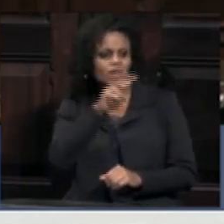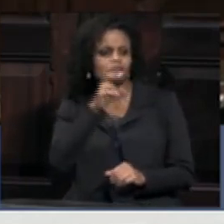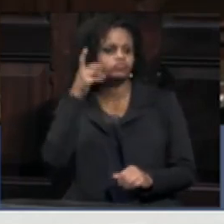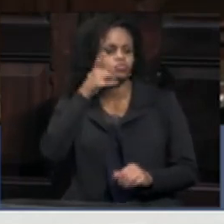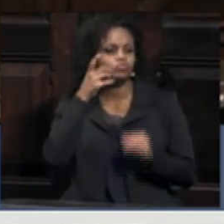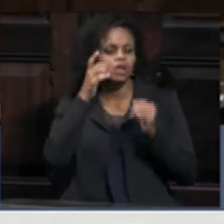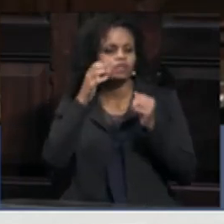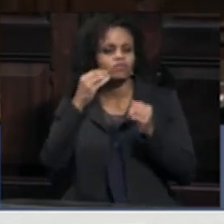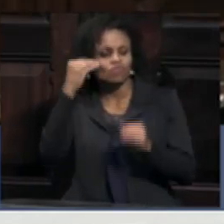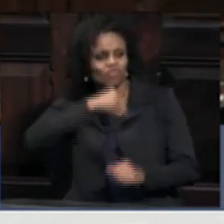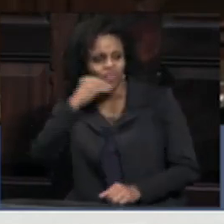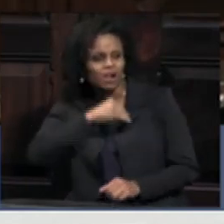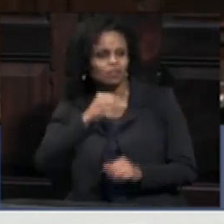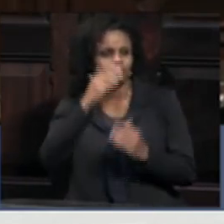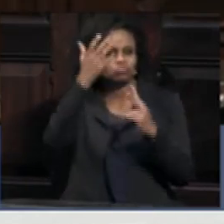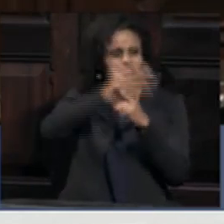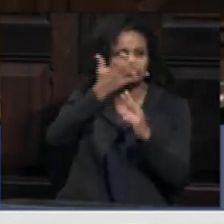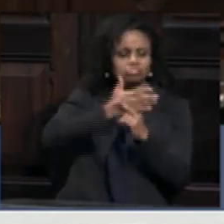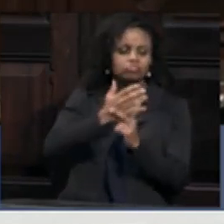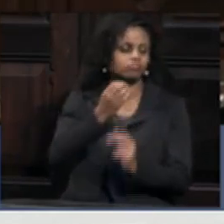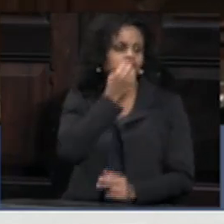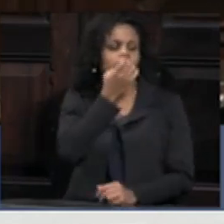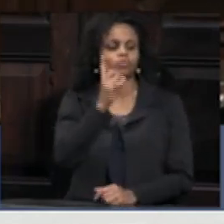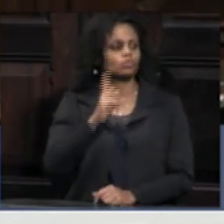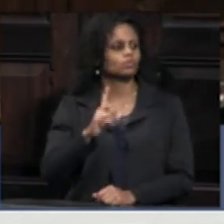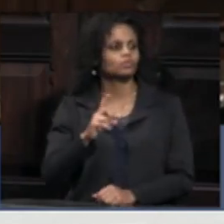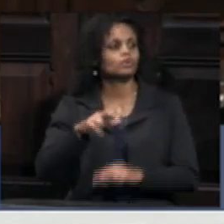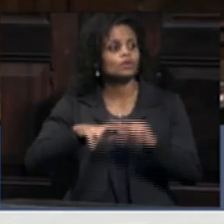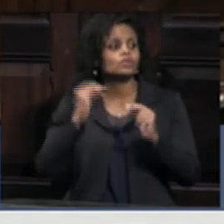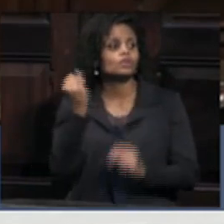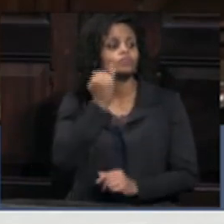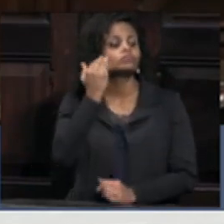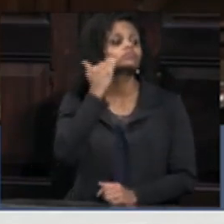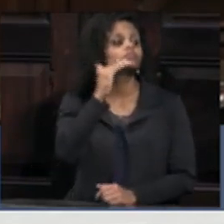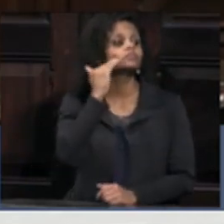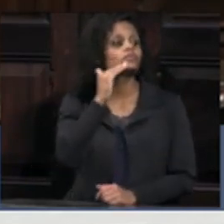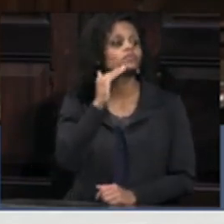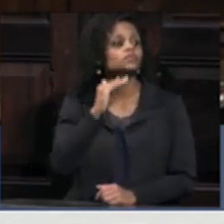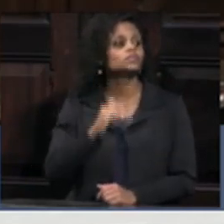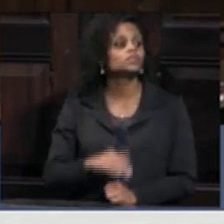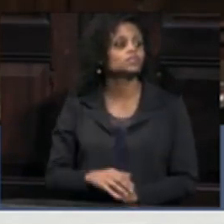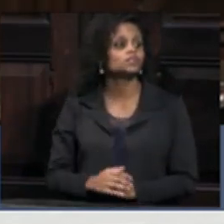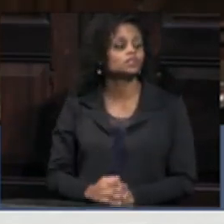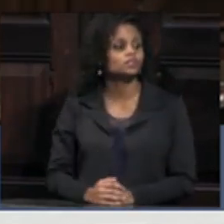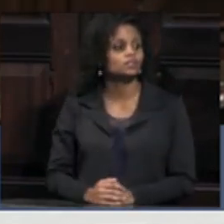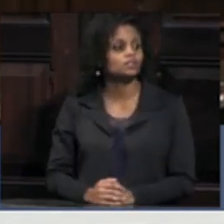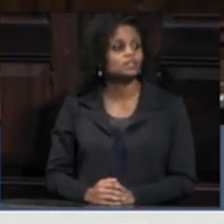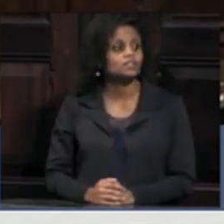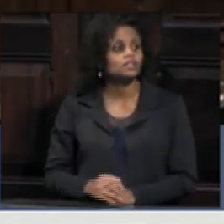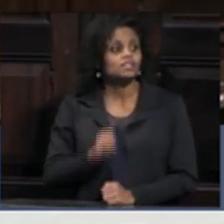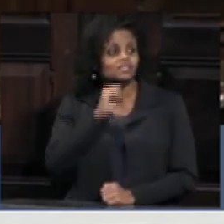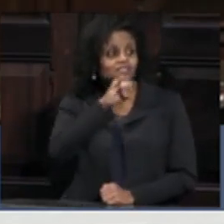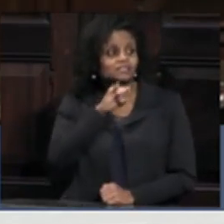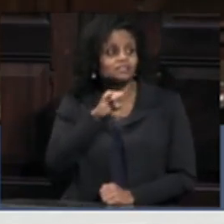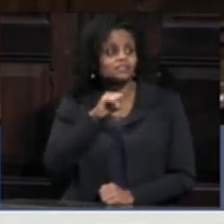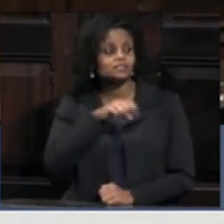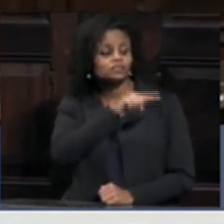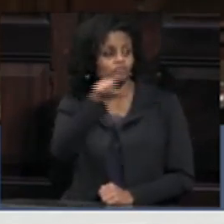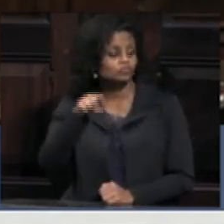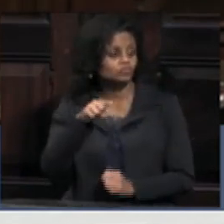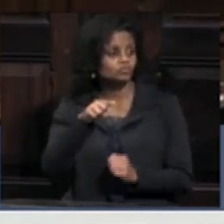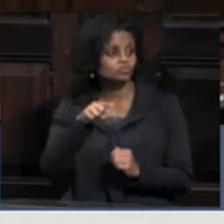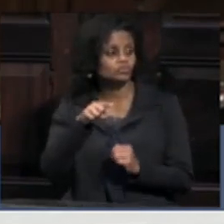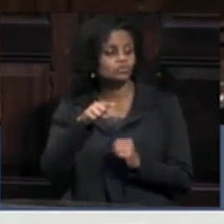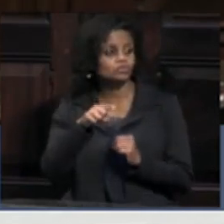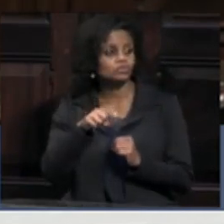já acantonado. Por isso é muito importante entender: não causará nenhum dano irreversível. Não há irresponsáveis